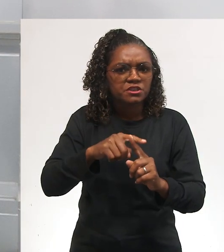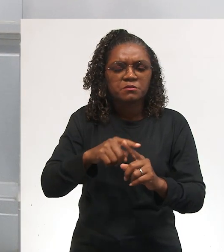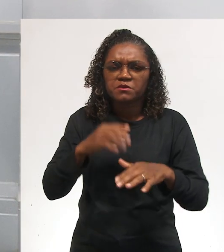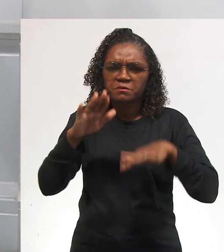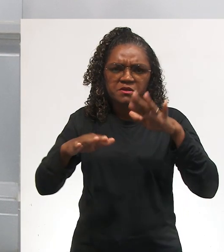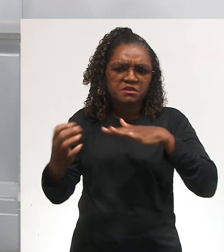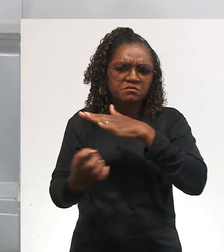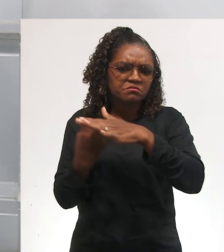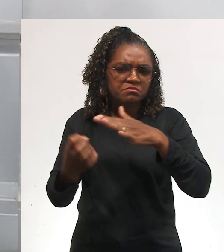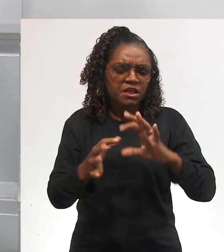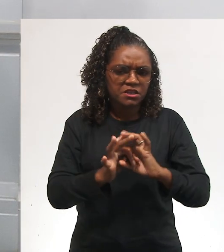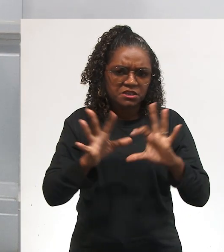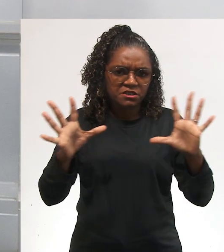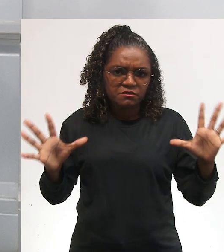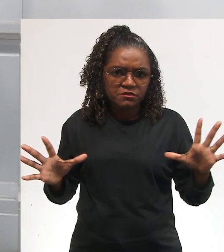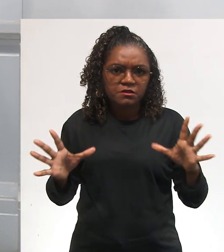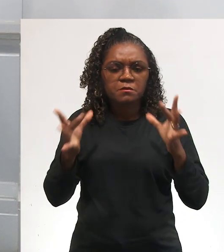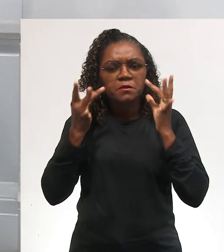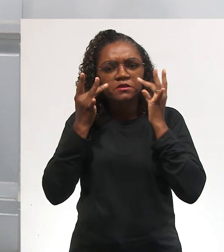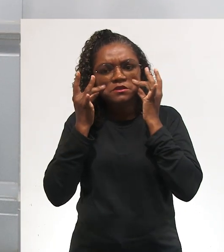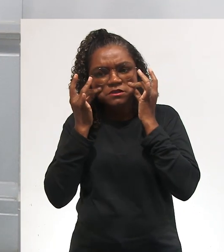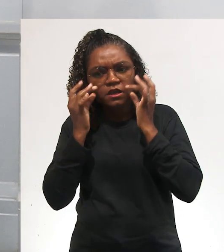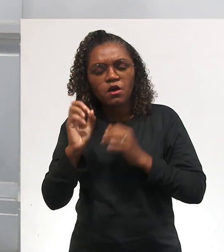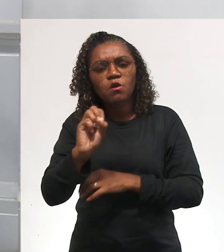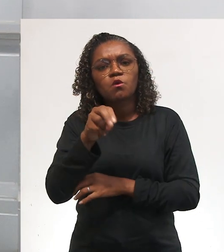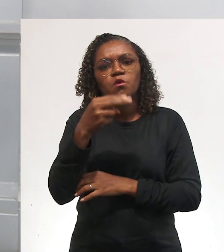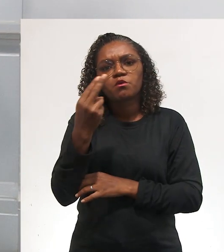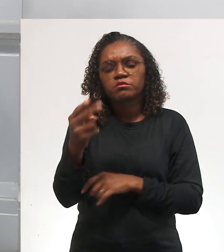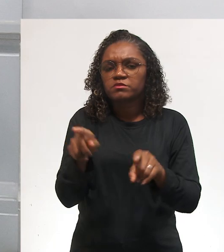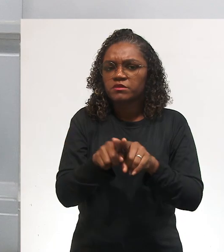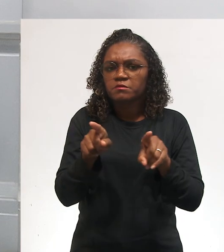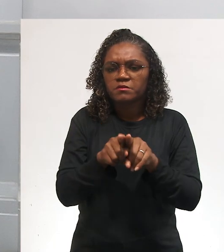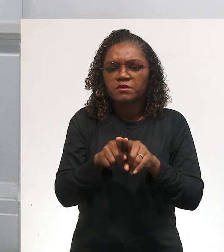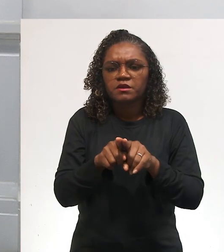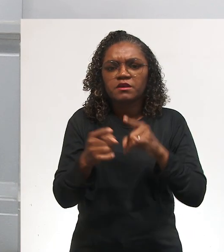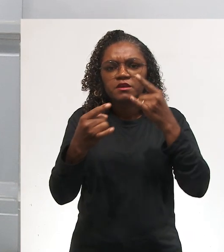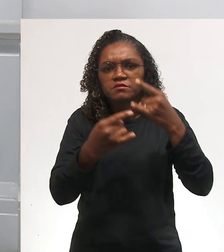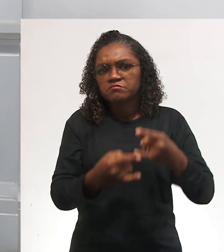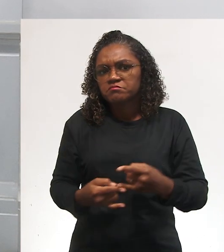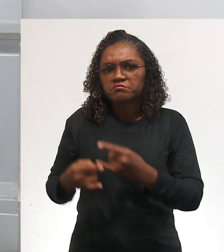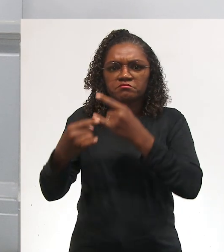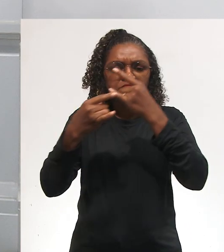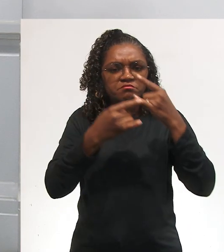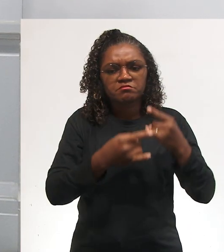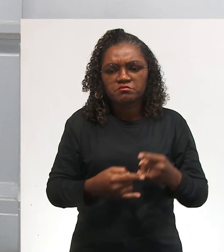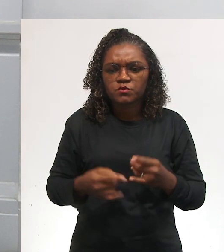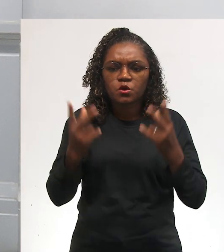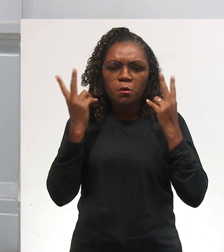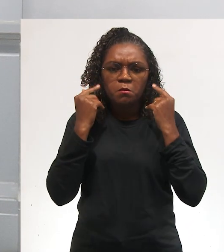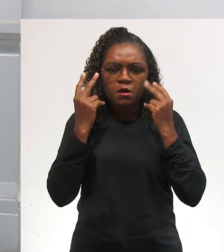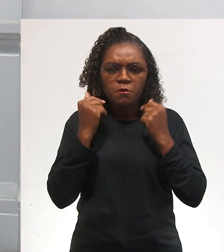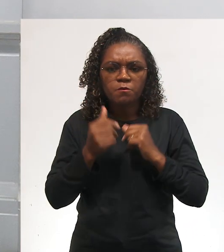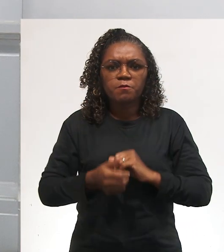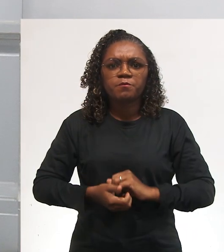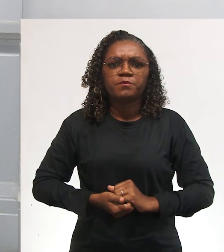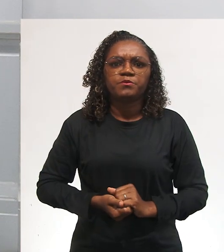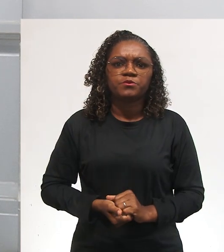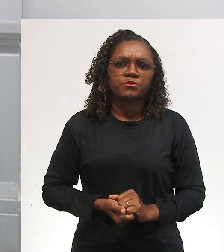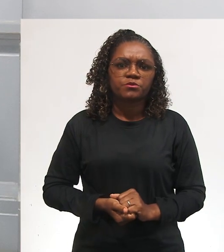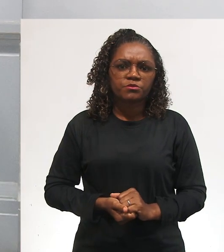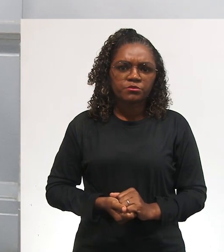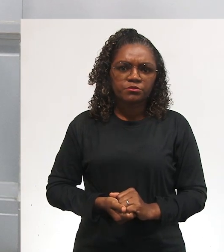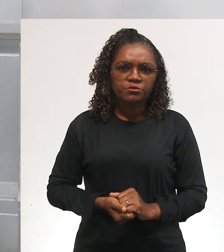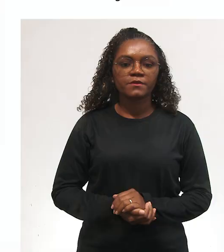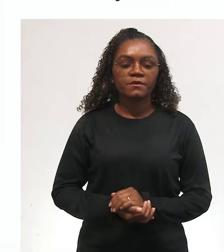tipo de organização, presencialmente ou também através de reuniões virtuais,